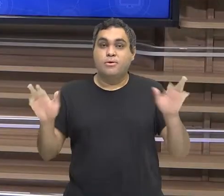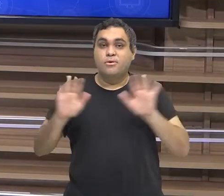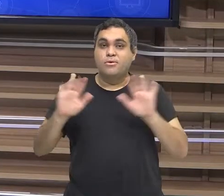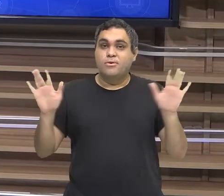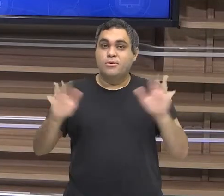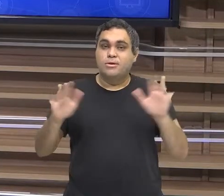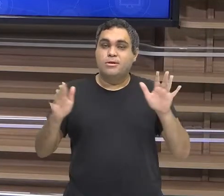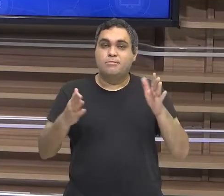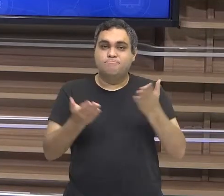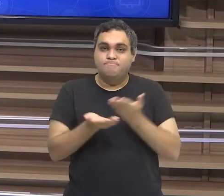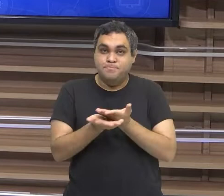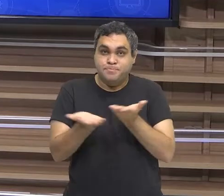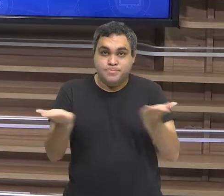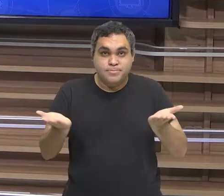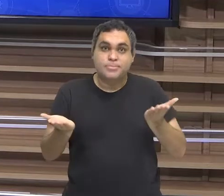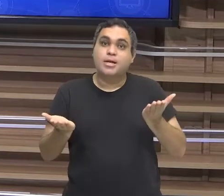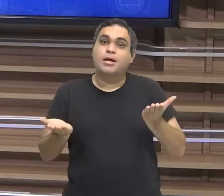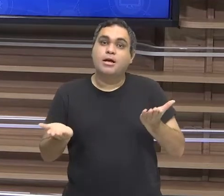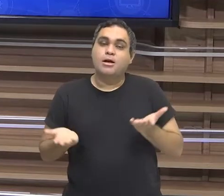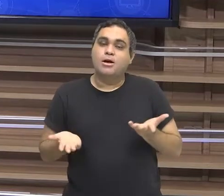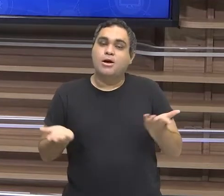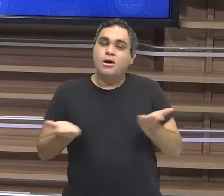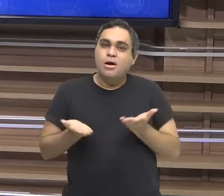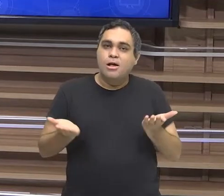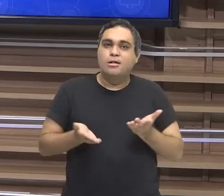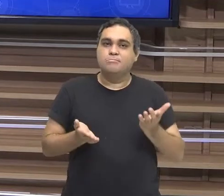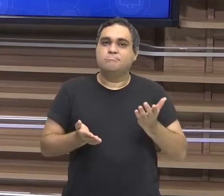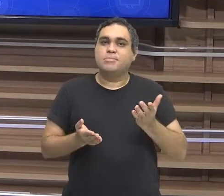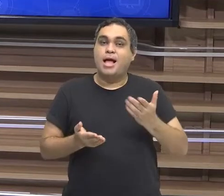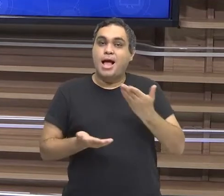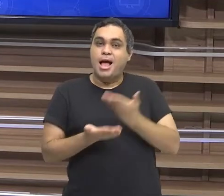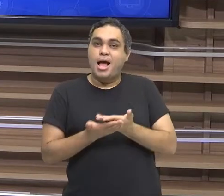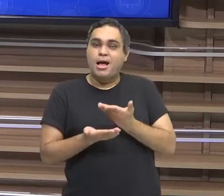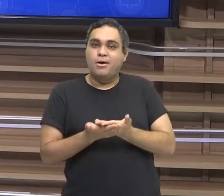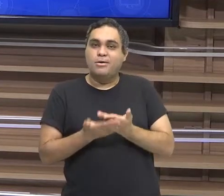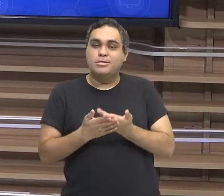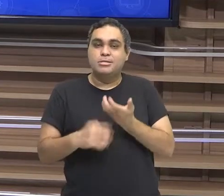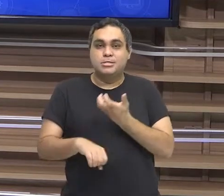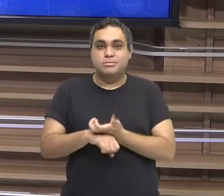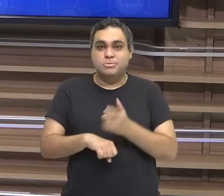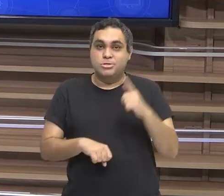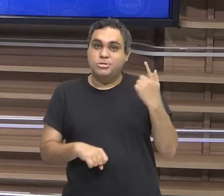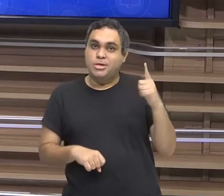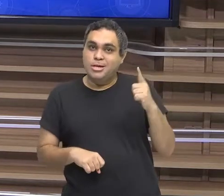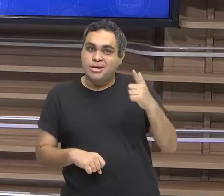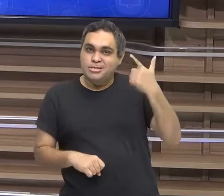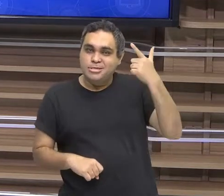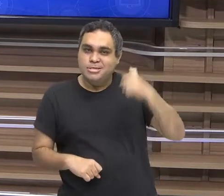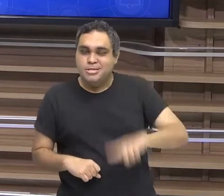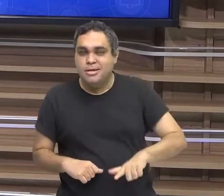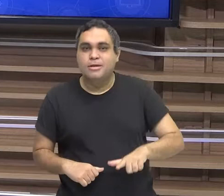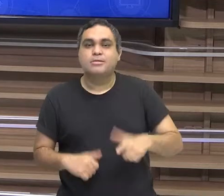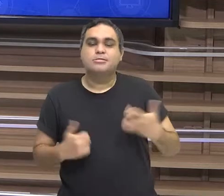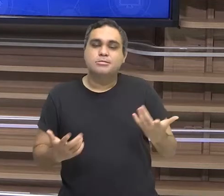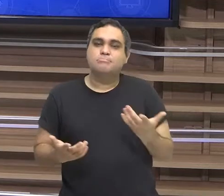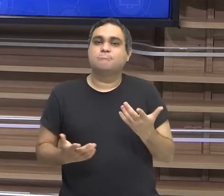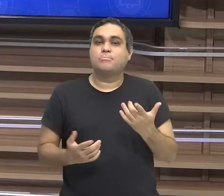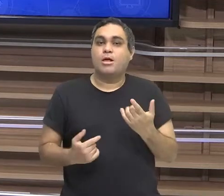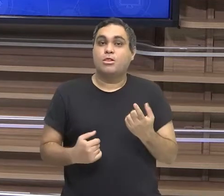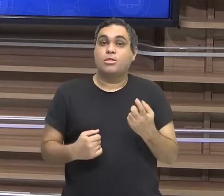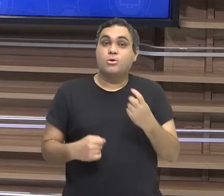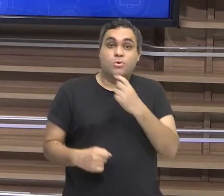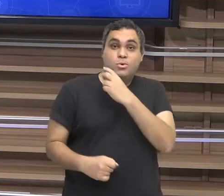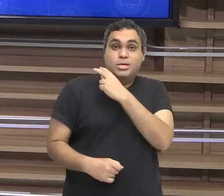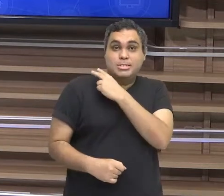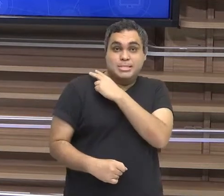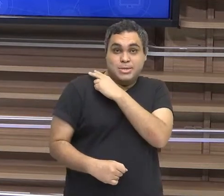Olá a todos vocês, estamos aqui reunidos para mais uma aula de Geografia, juntamente com os alunos do